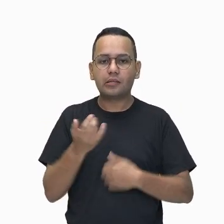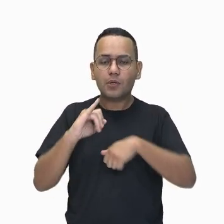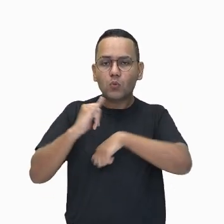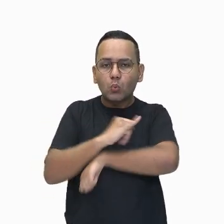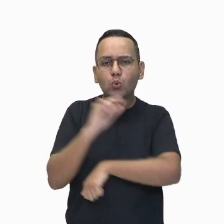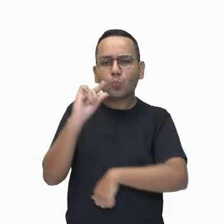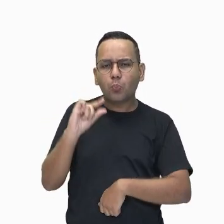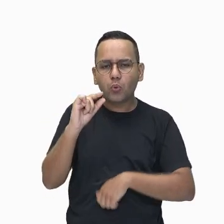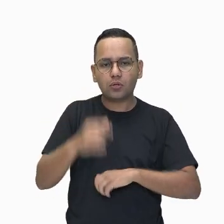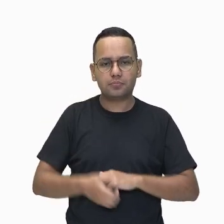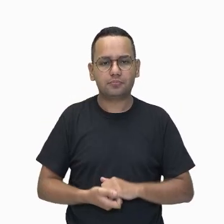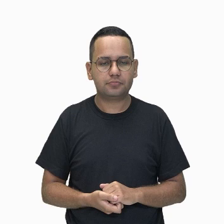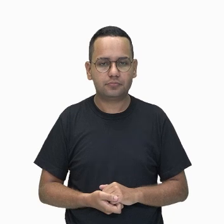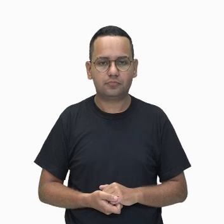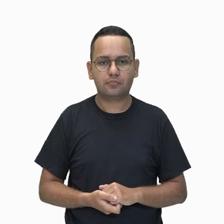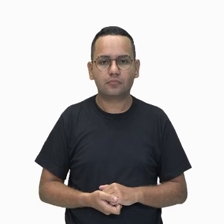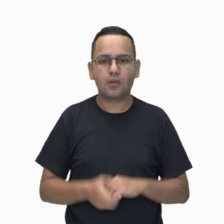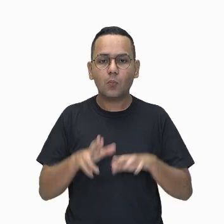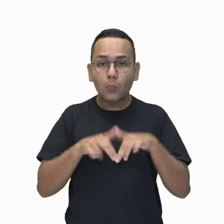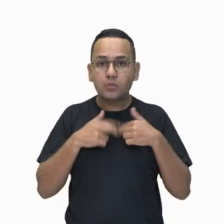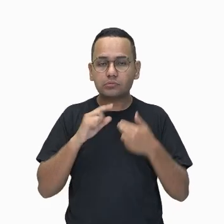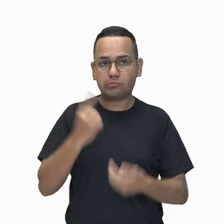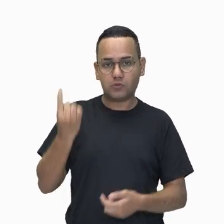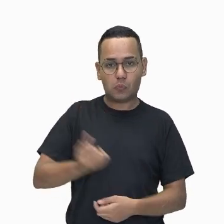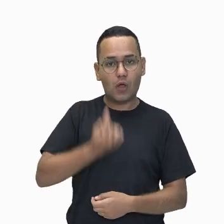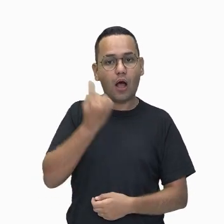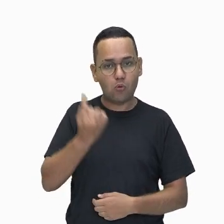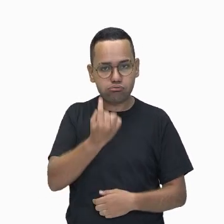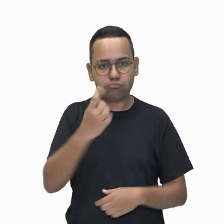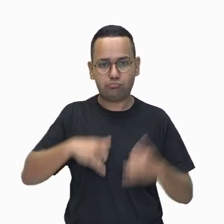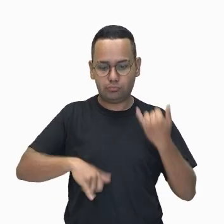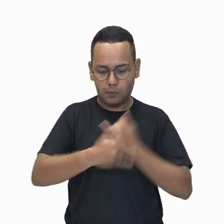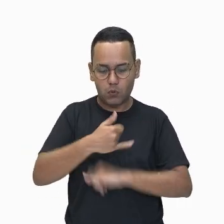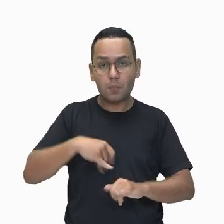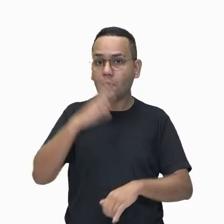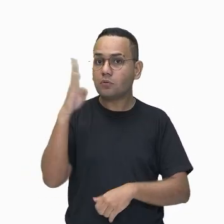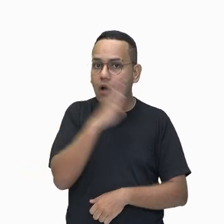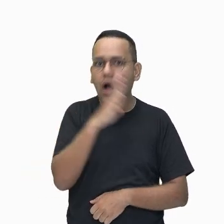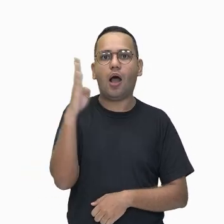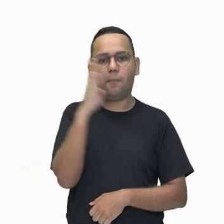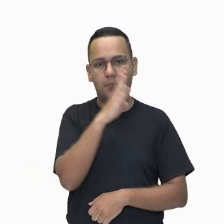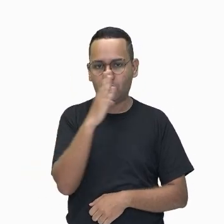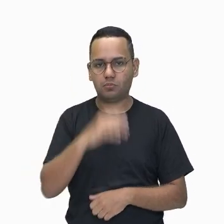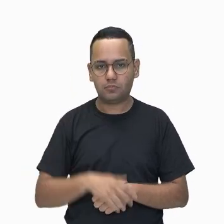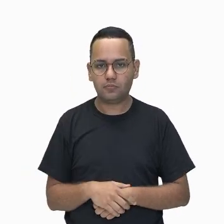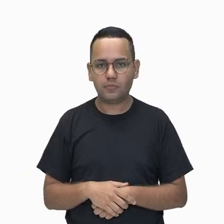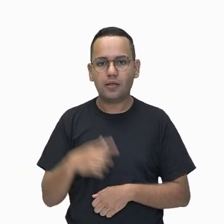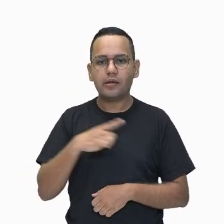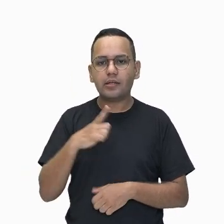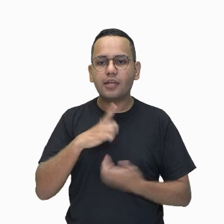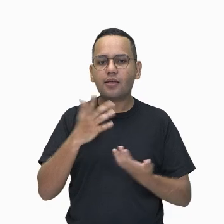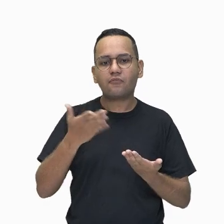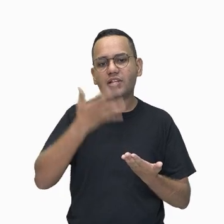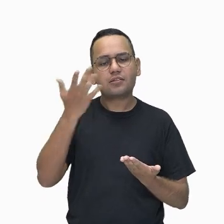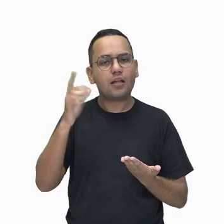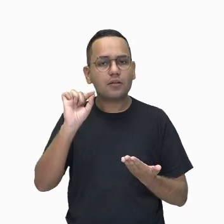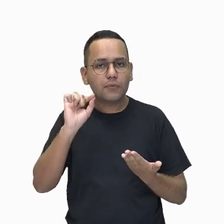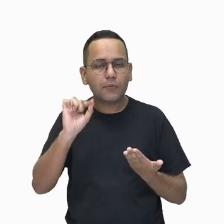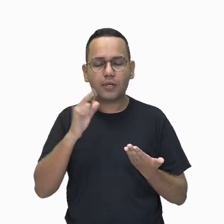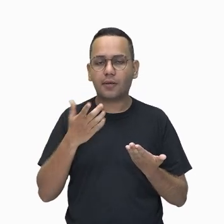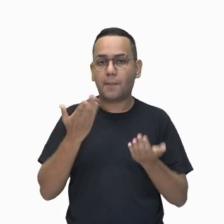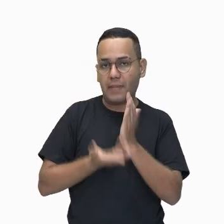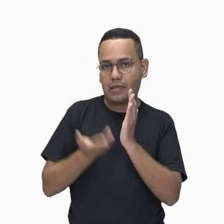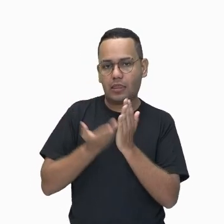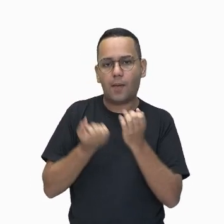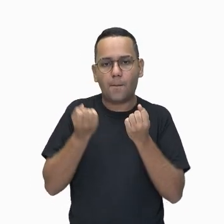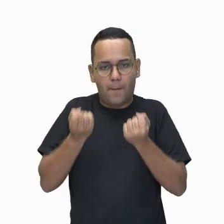baixo. Geralmente, eles são mais altos e têm um metabolismo mais acelerado e, portanto, têm mais facilidade de perder peso